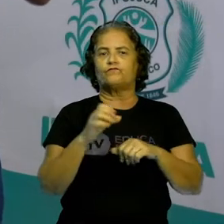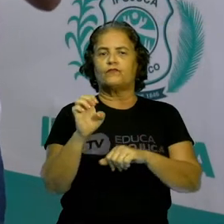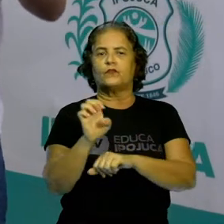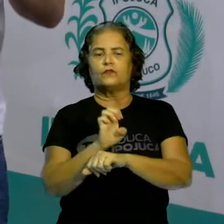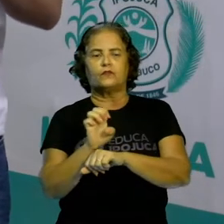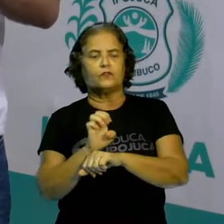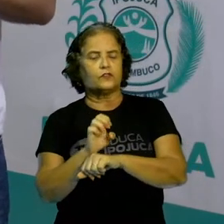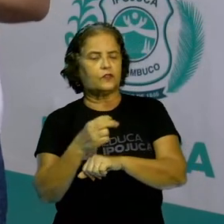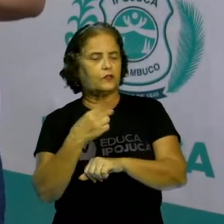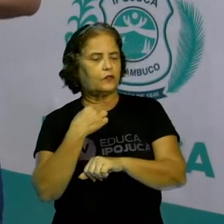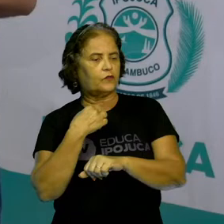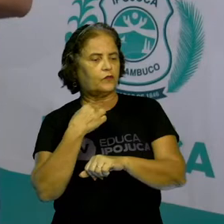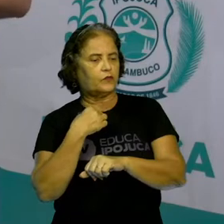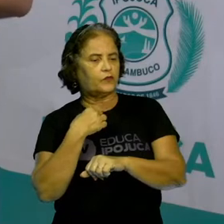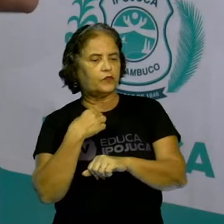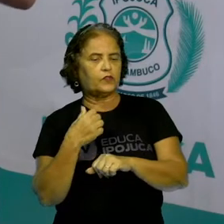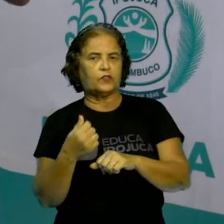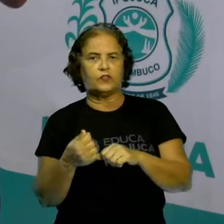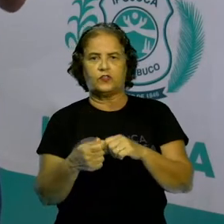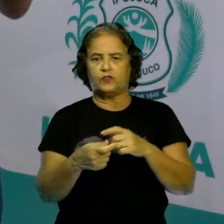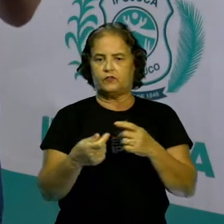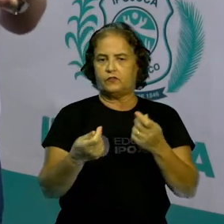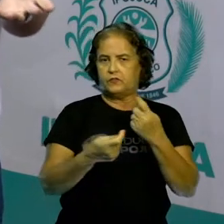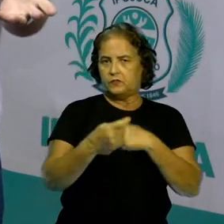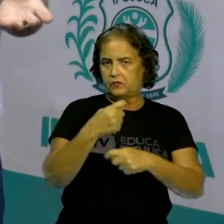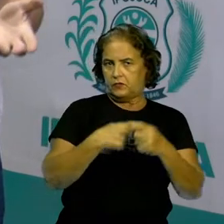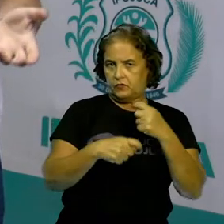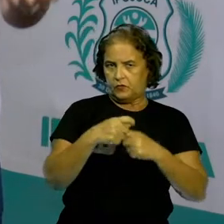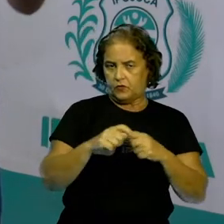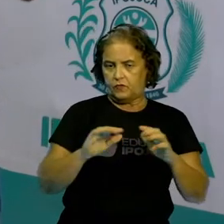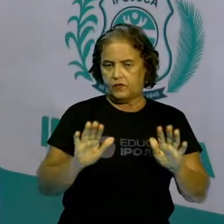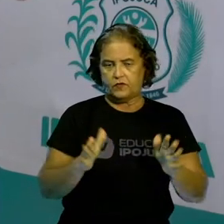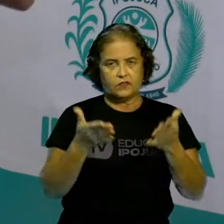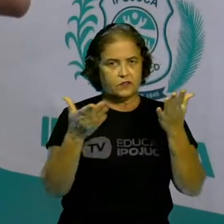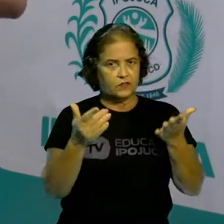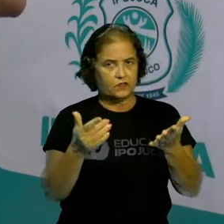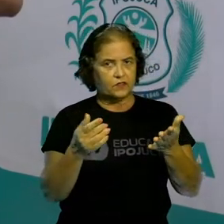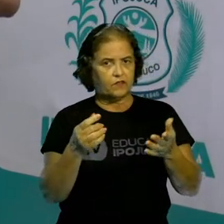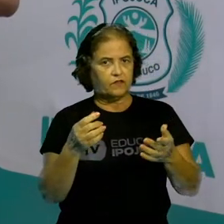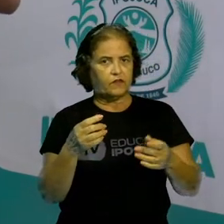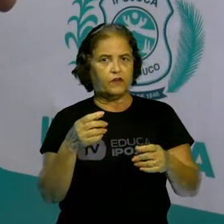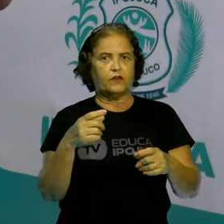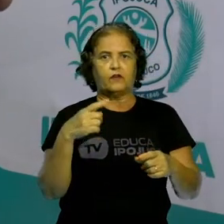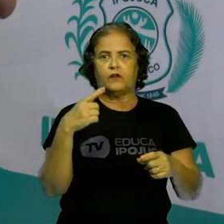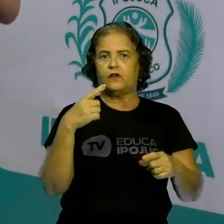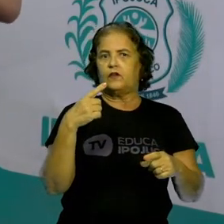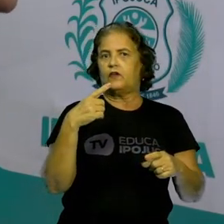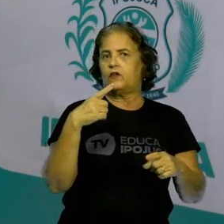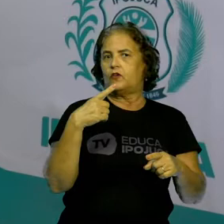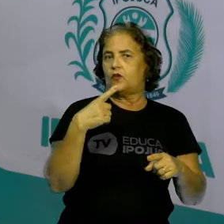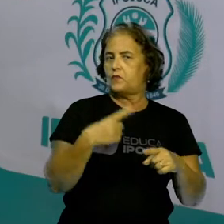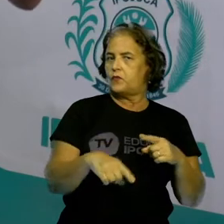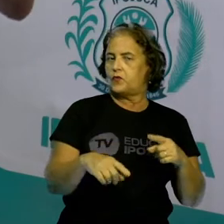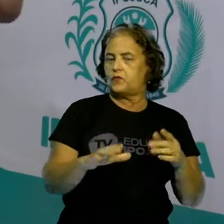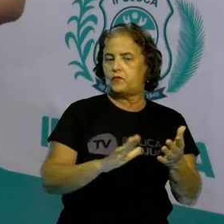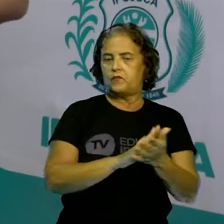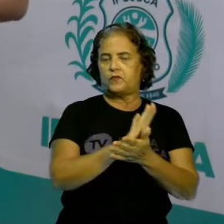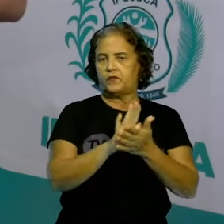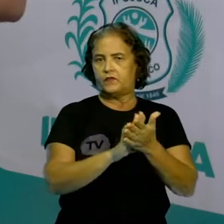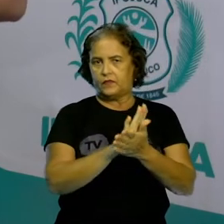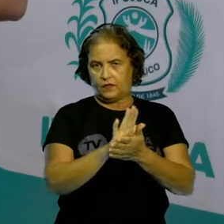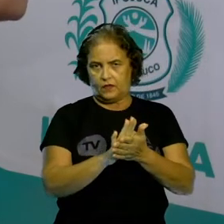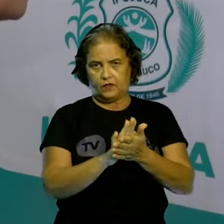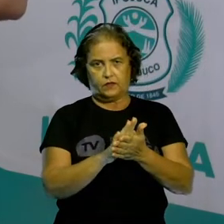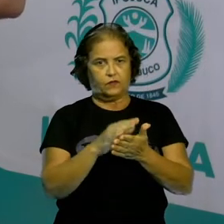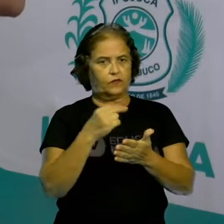se metendo na economia, tá? Nem para incentivar e nem para proibir nada. A economia, ela tem que ser deixada